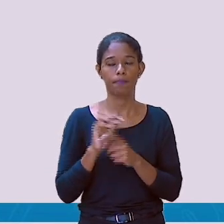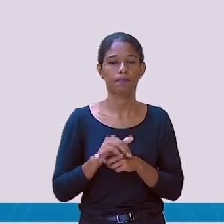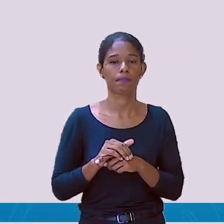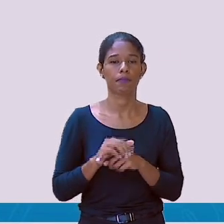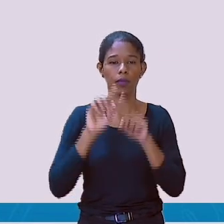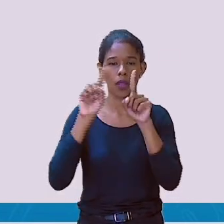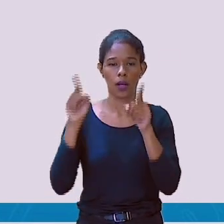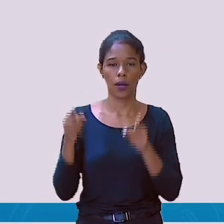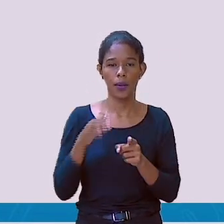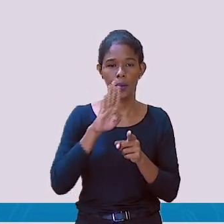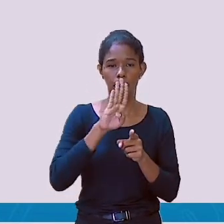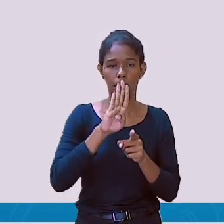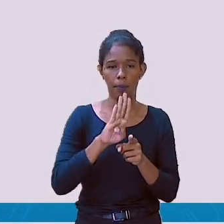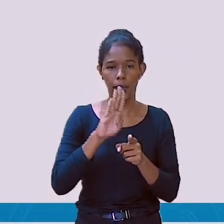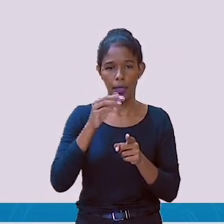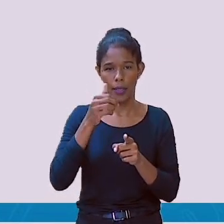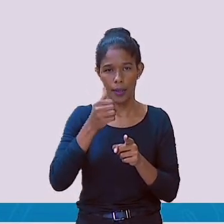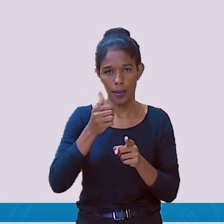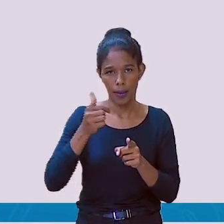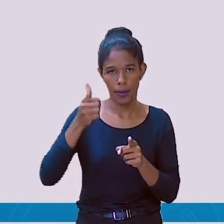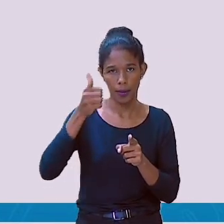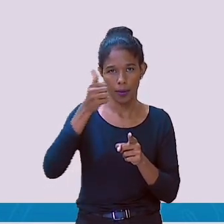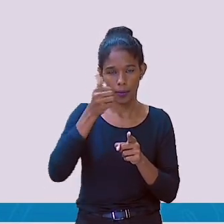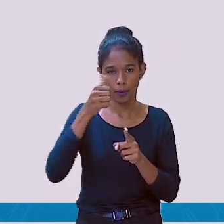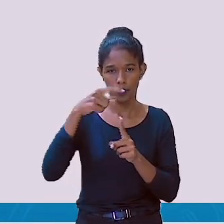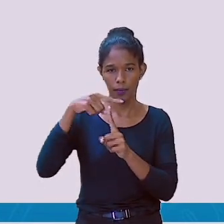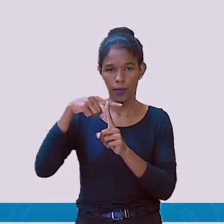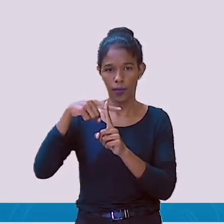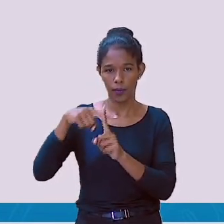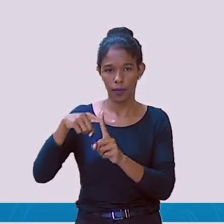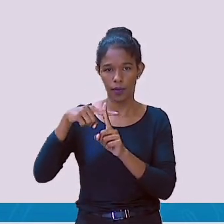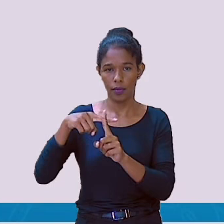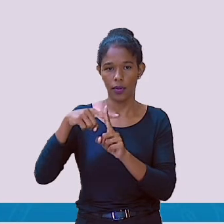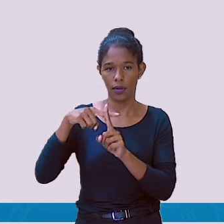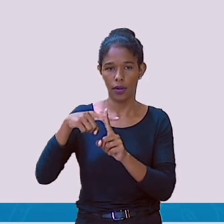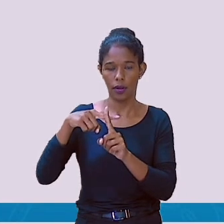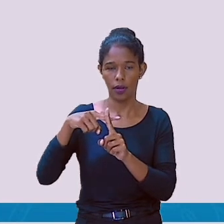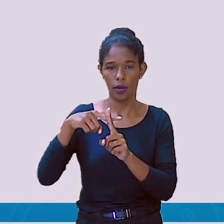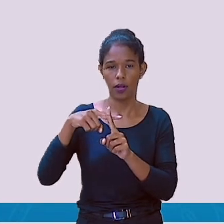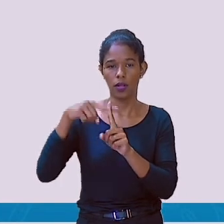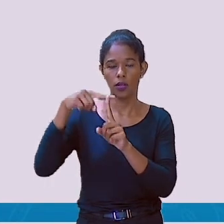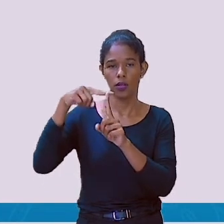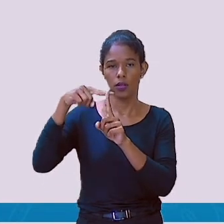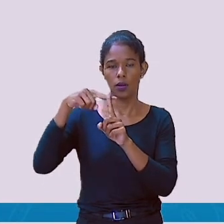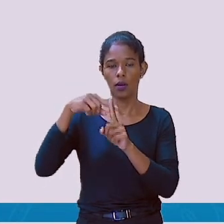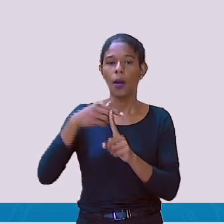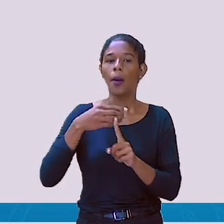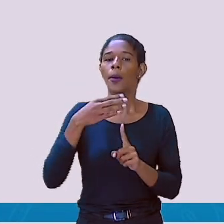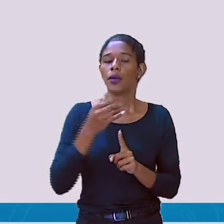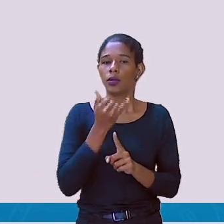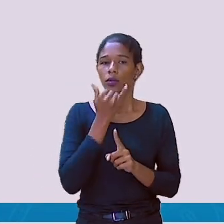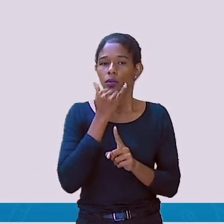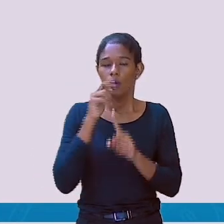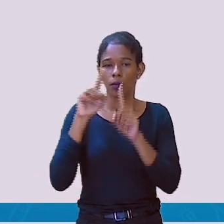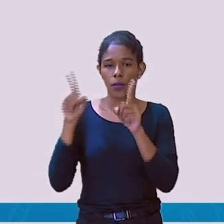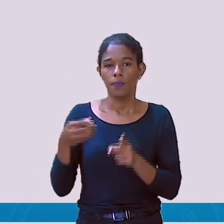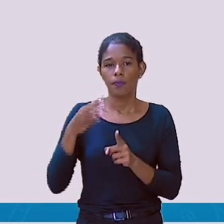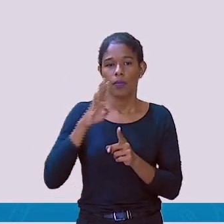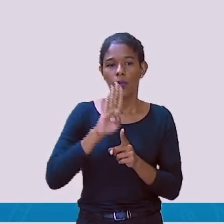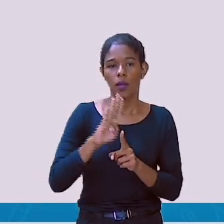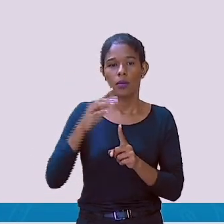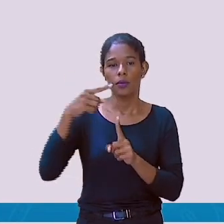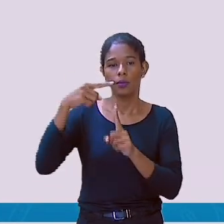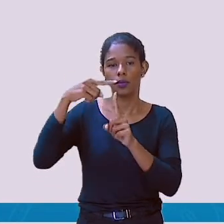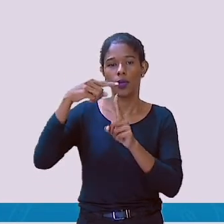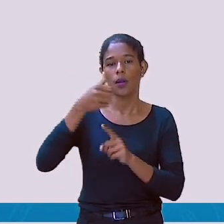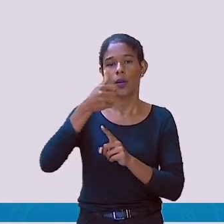B, 1 mais 3, mais 2, né, que é esse outro expoente aqui, e o A elevado ao